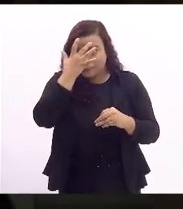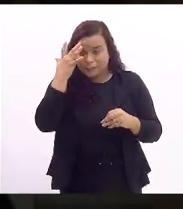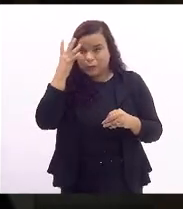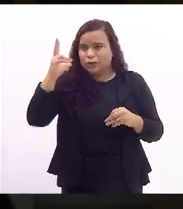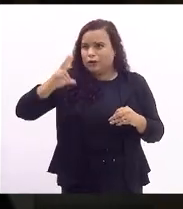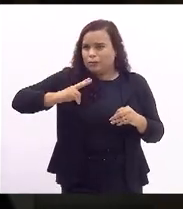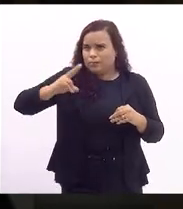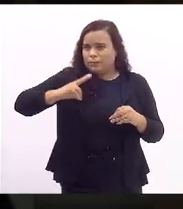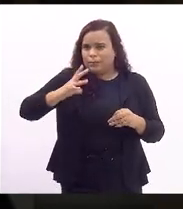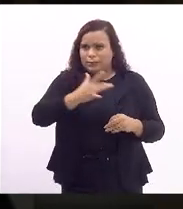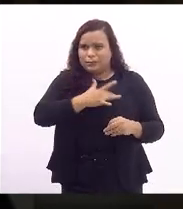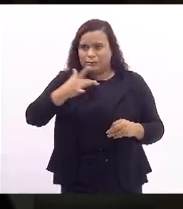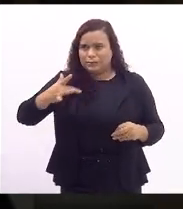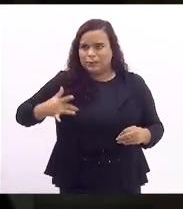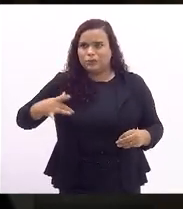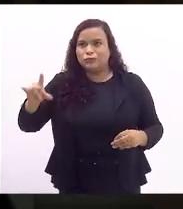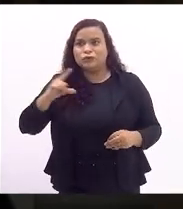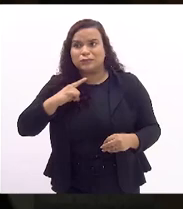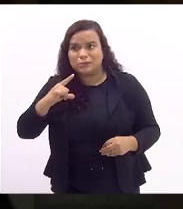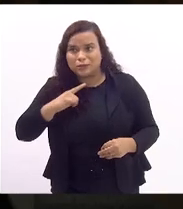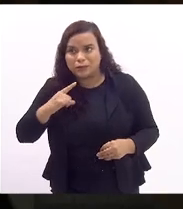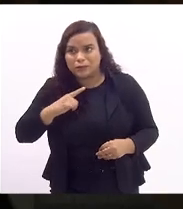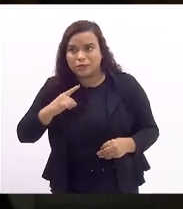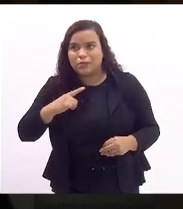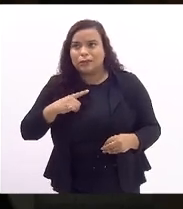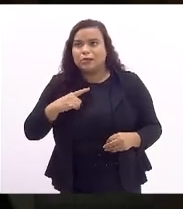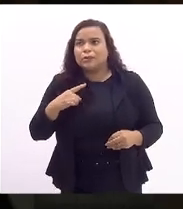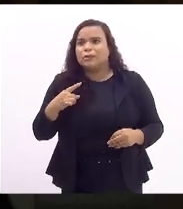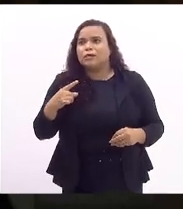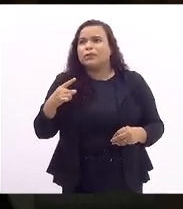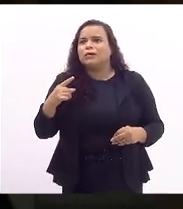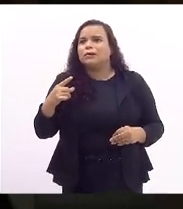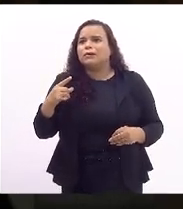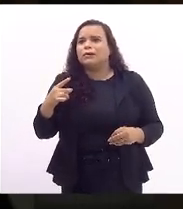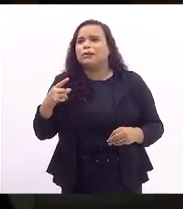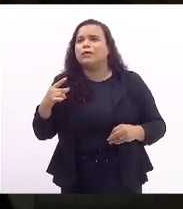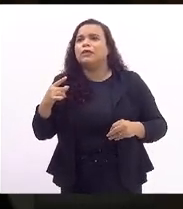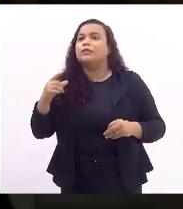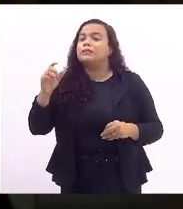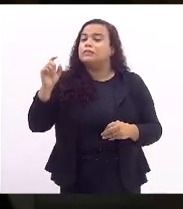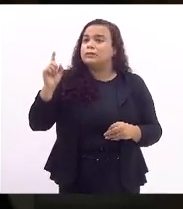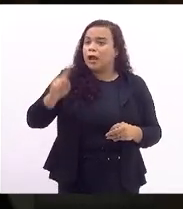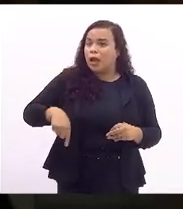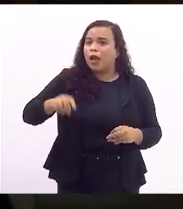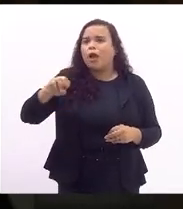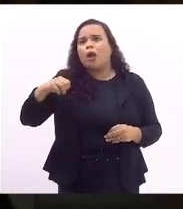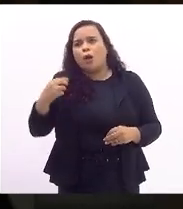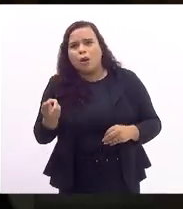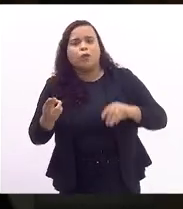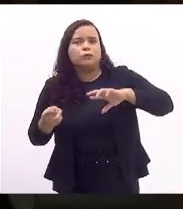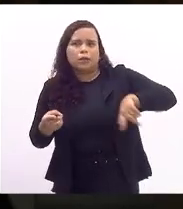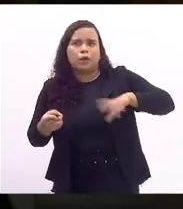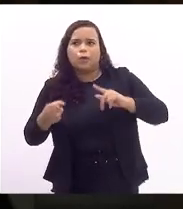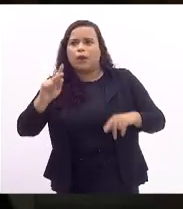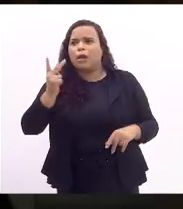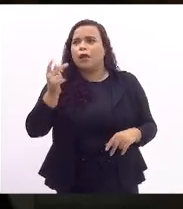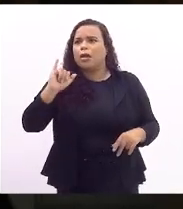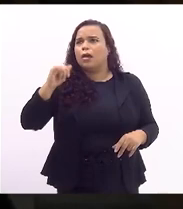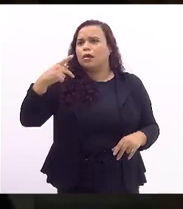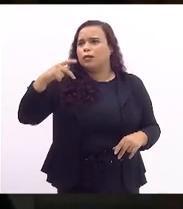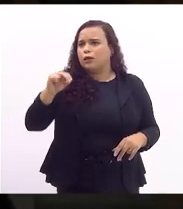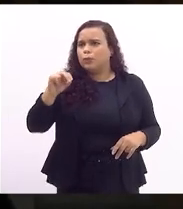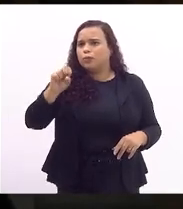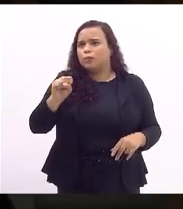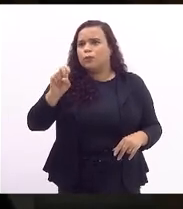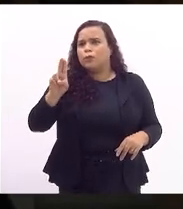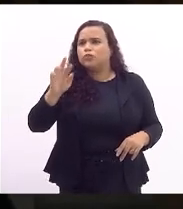plano de saúde seja ou não seja um hipossuficientes que para você ter a